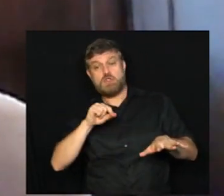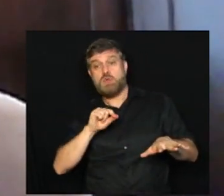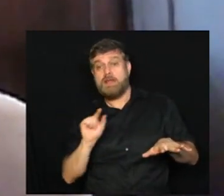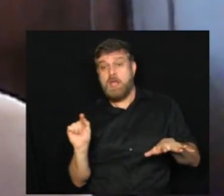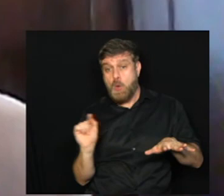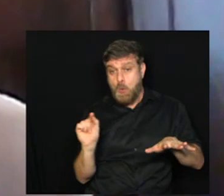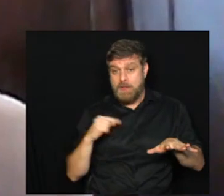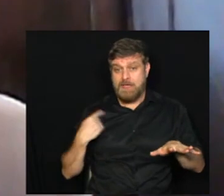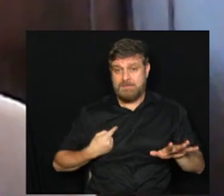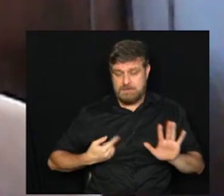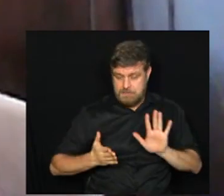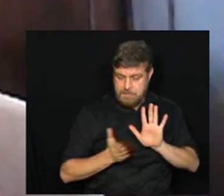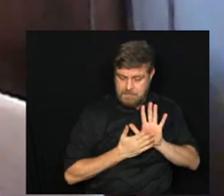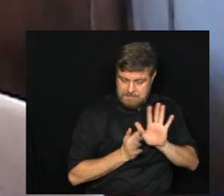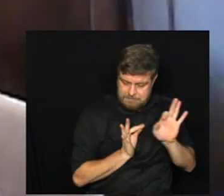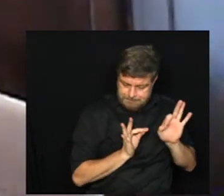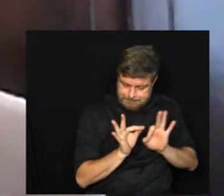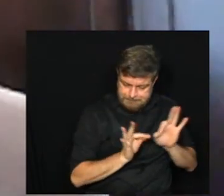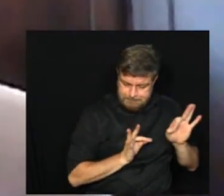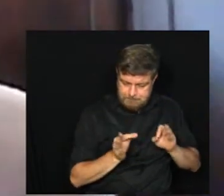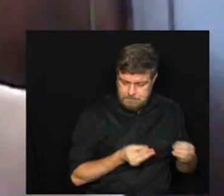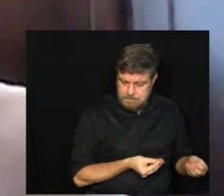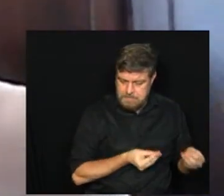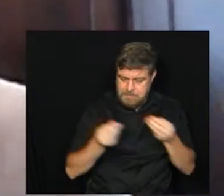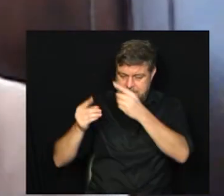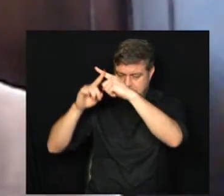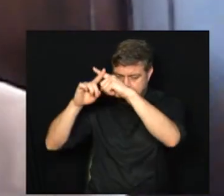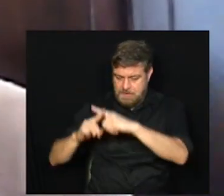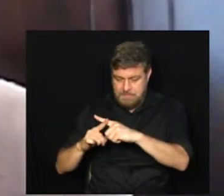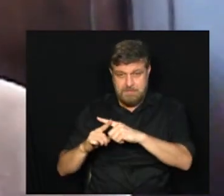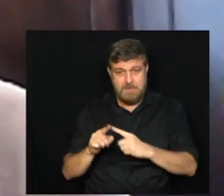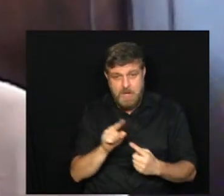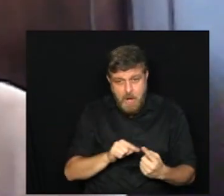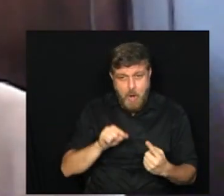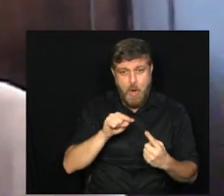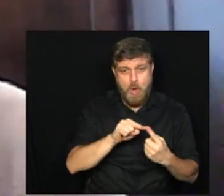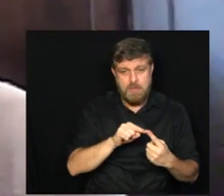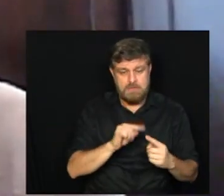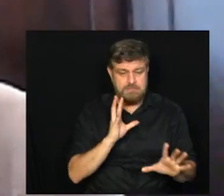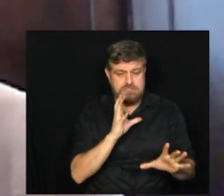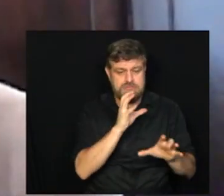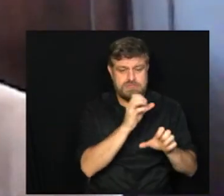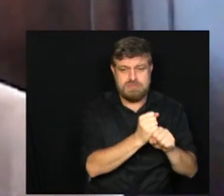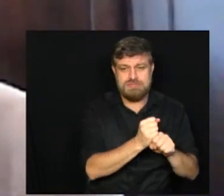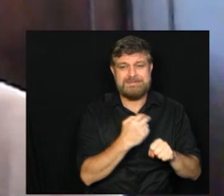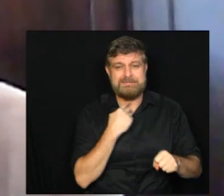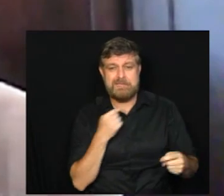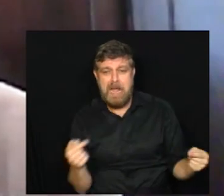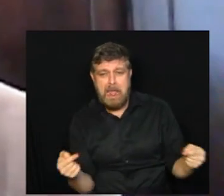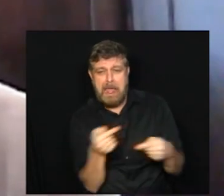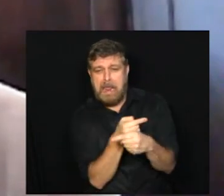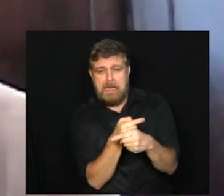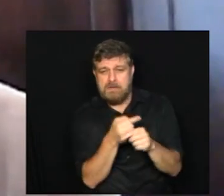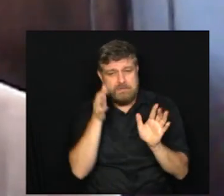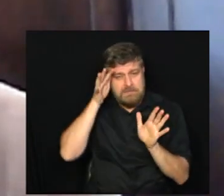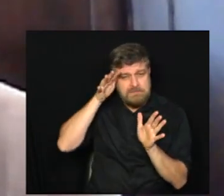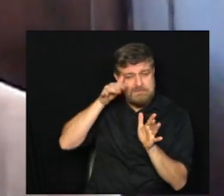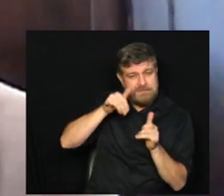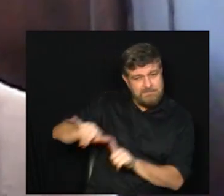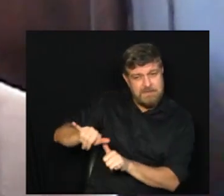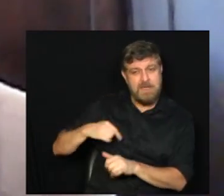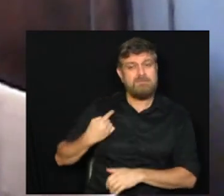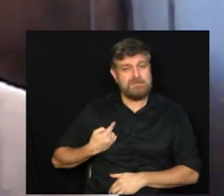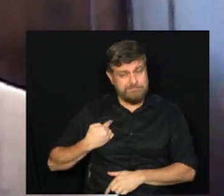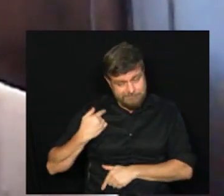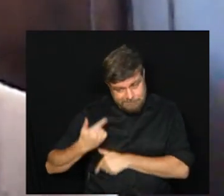para encaminhar e que tudo convergisse, falasse a mesma língua para não ficar nada destoando. Isso foi um processo